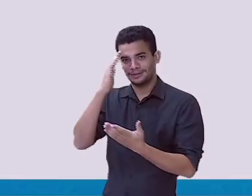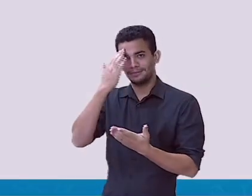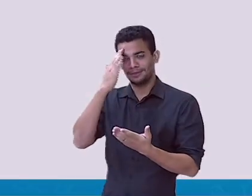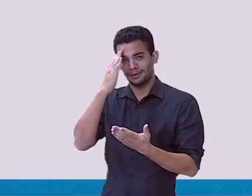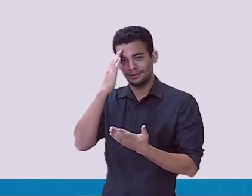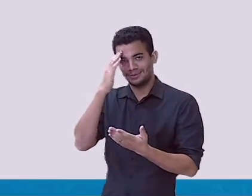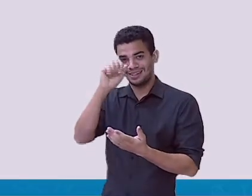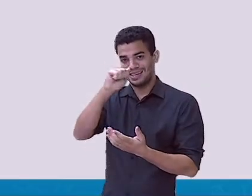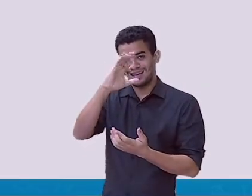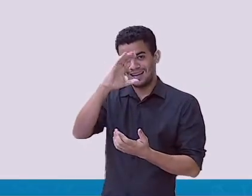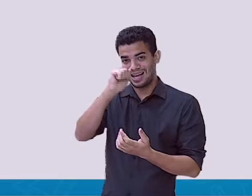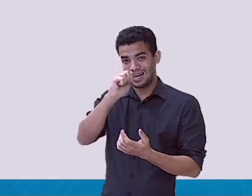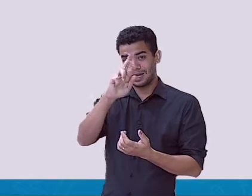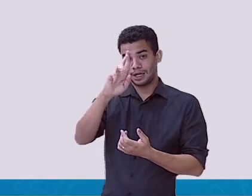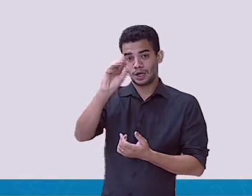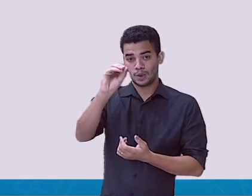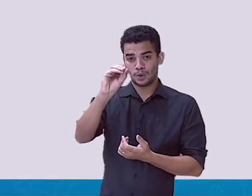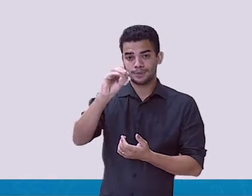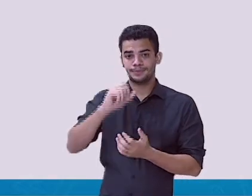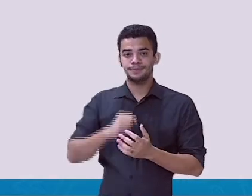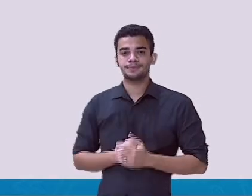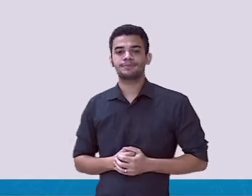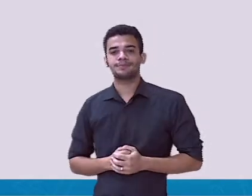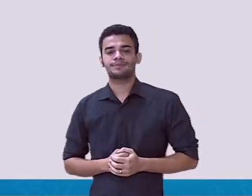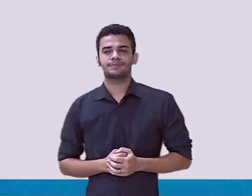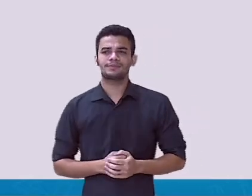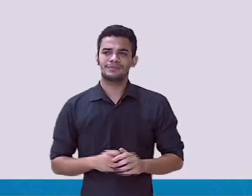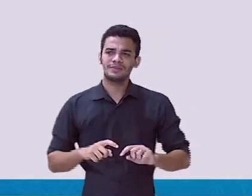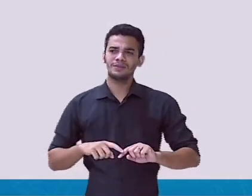de aracnida.